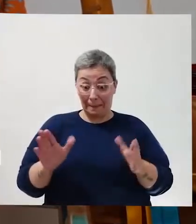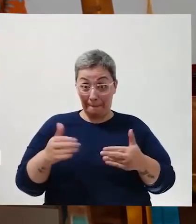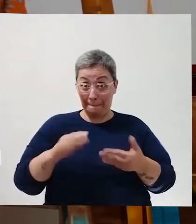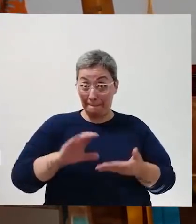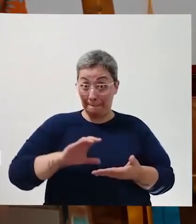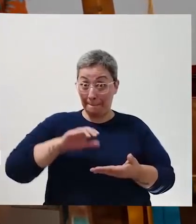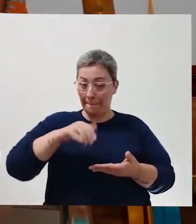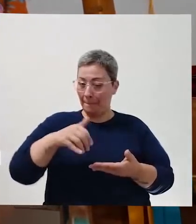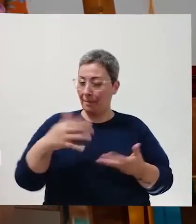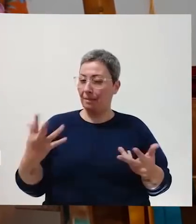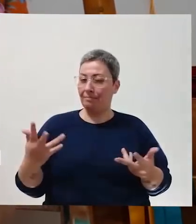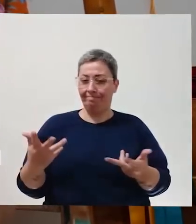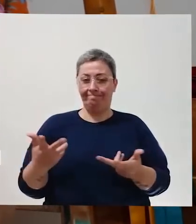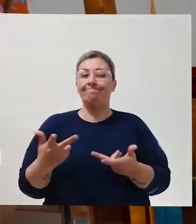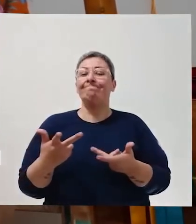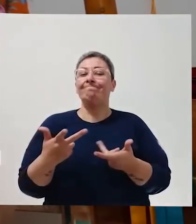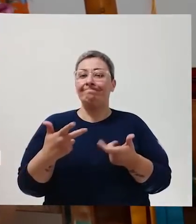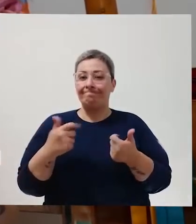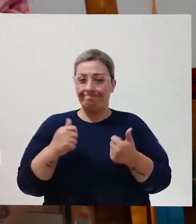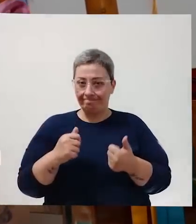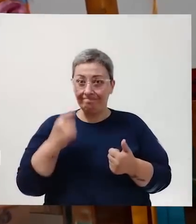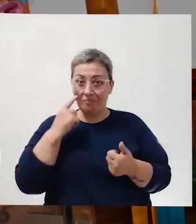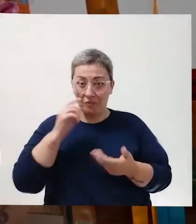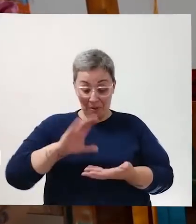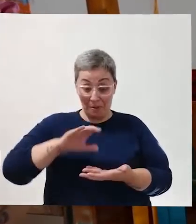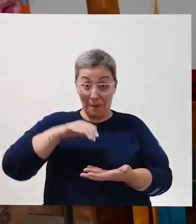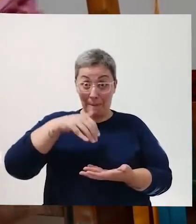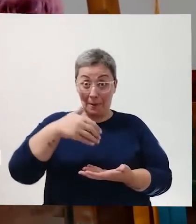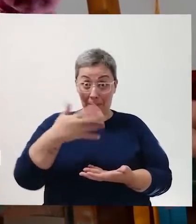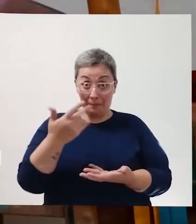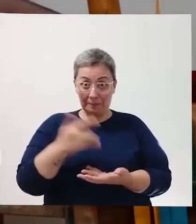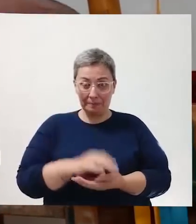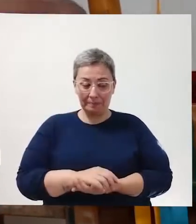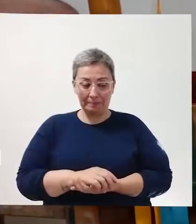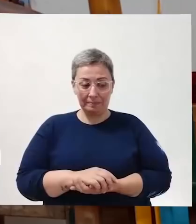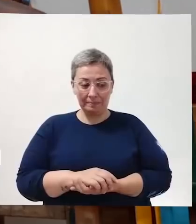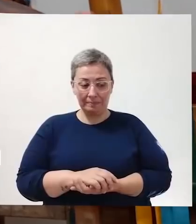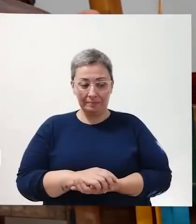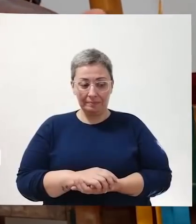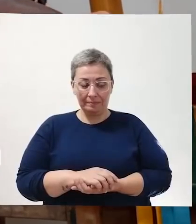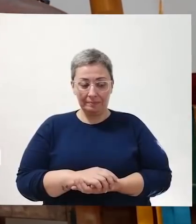Esse baú tão precioso, vamos abri-lo.